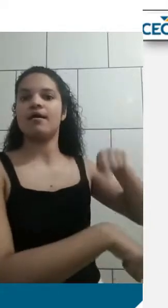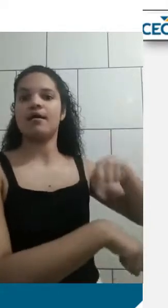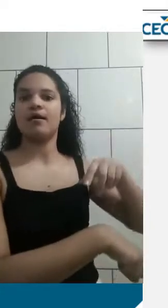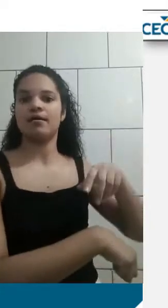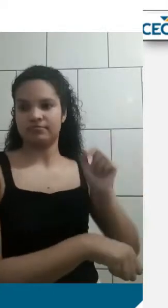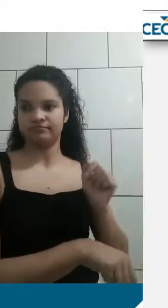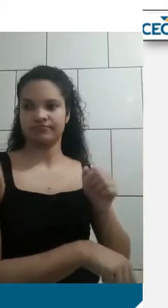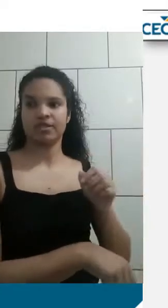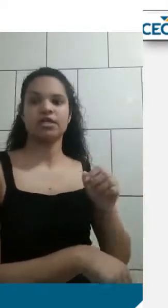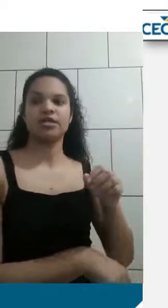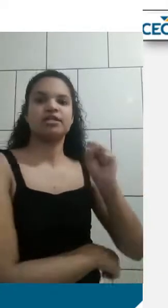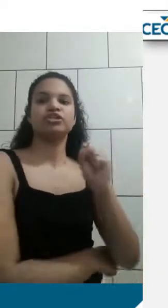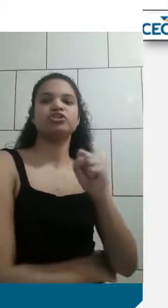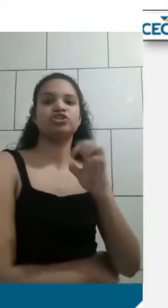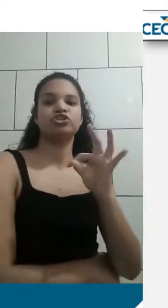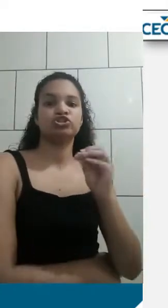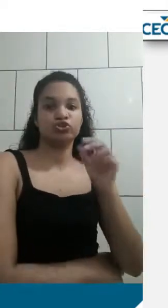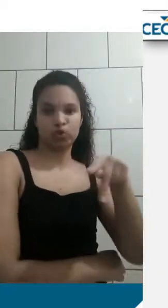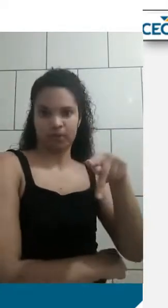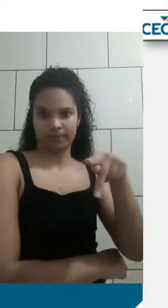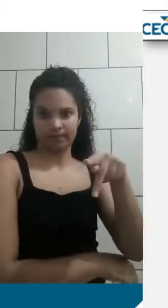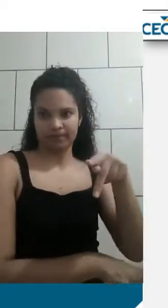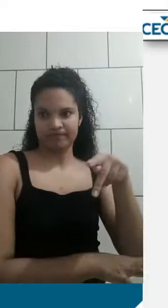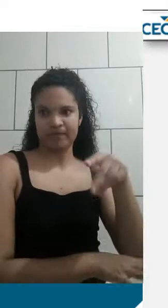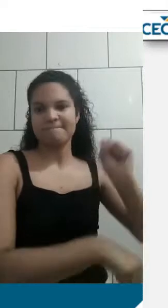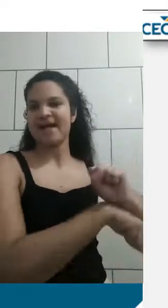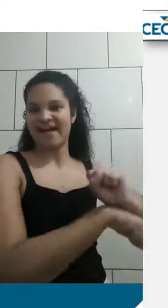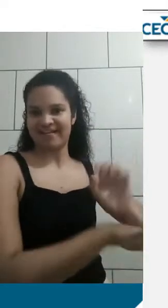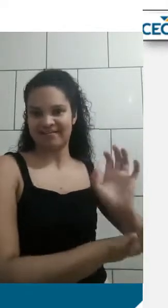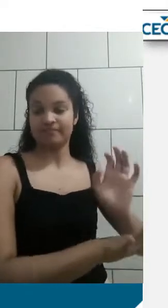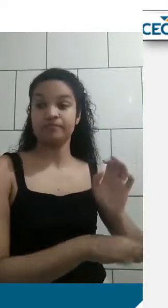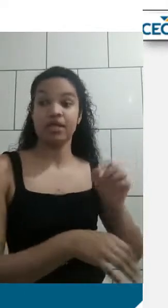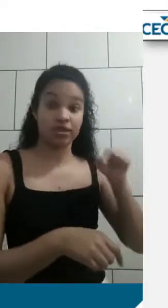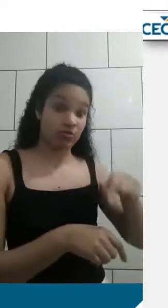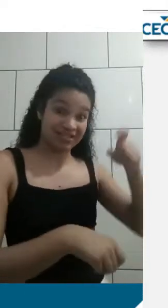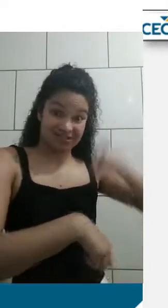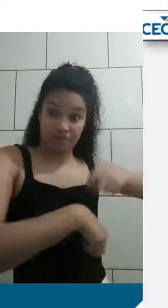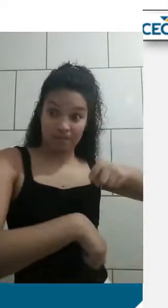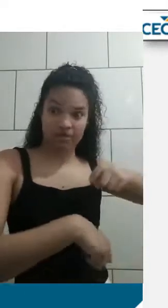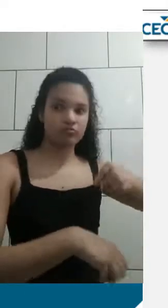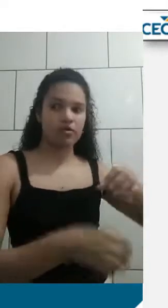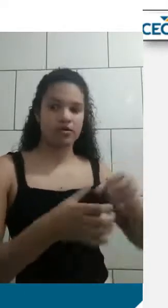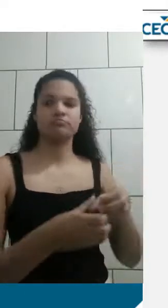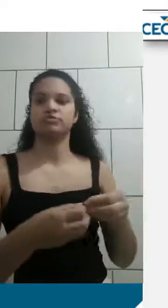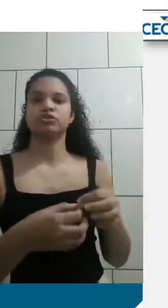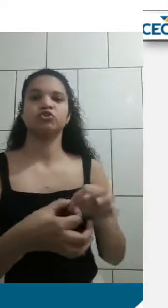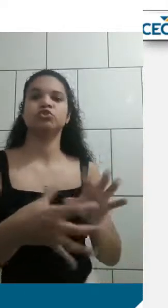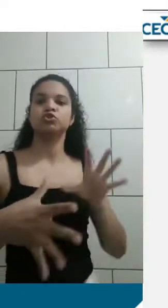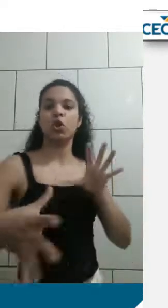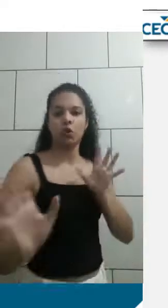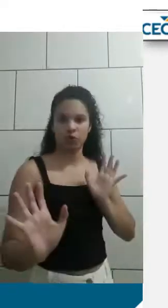um códon stop. Nesse momento então, o ribossomo se desprende da molécula de RNA